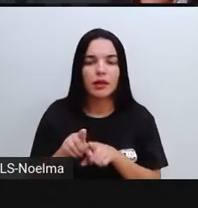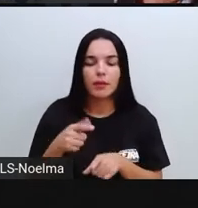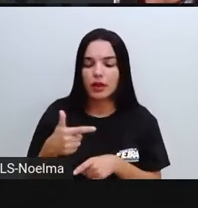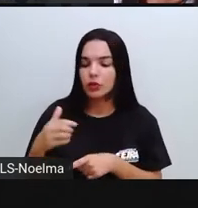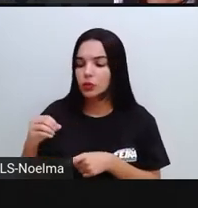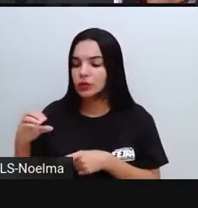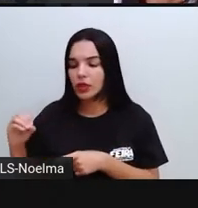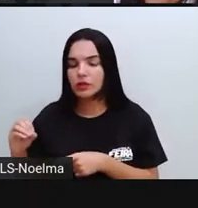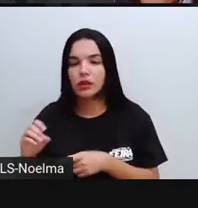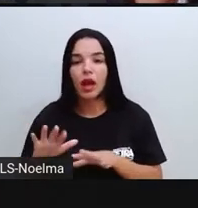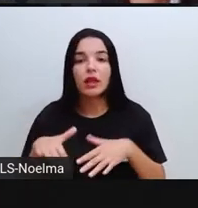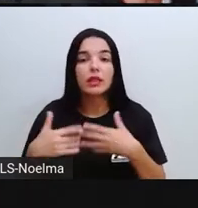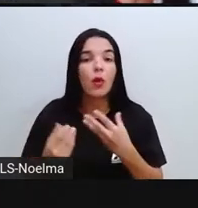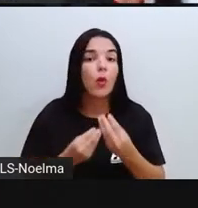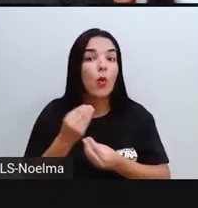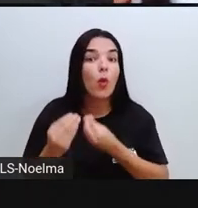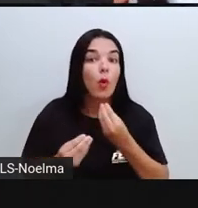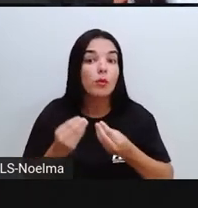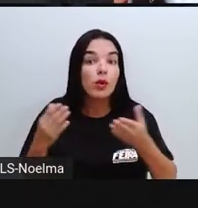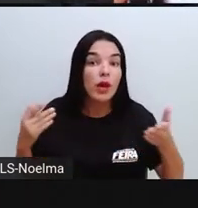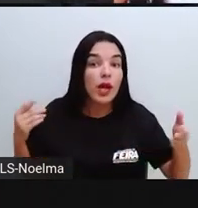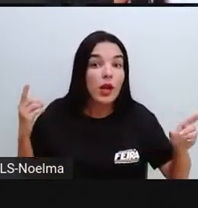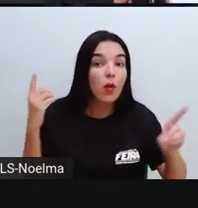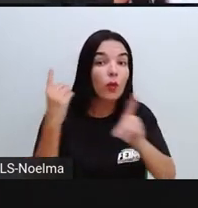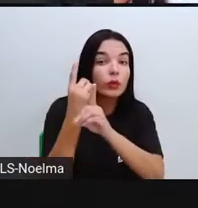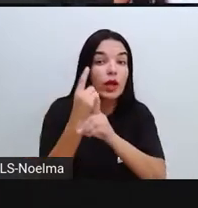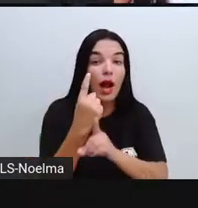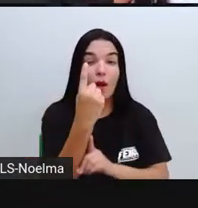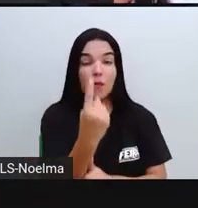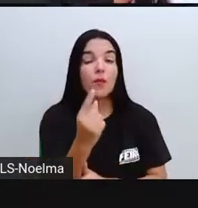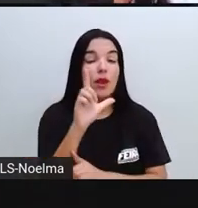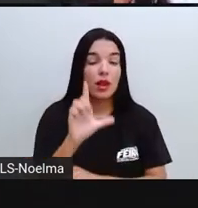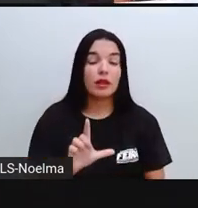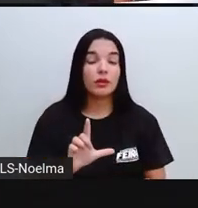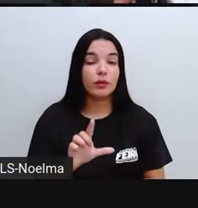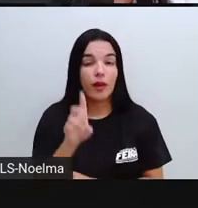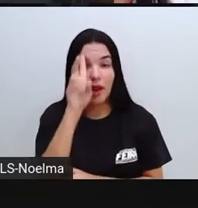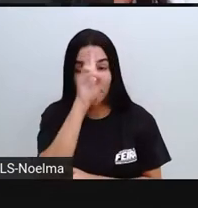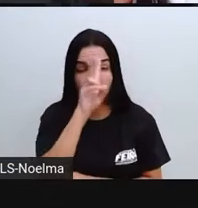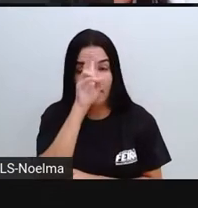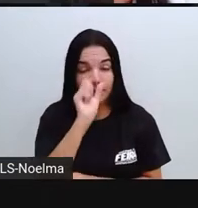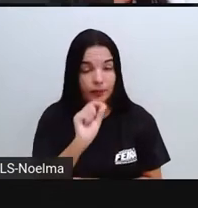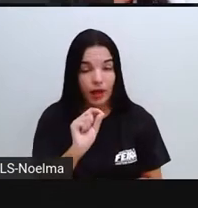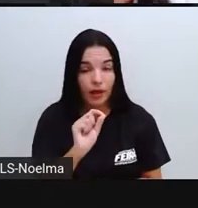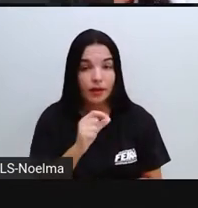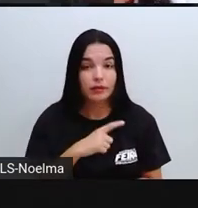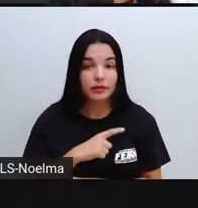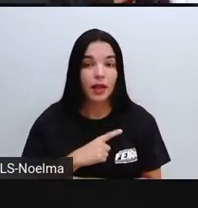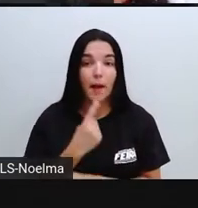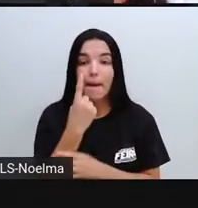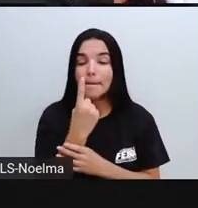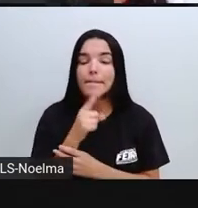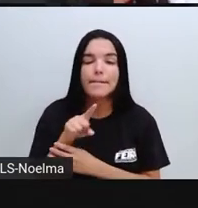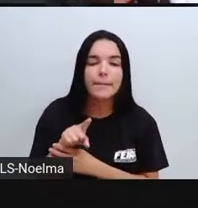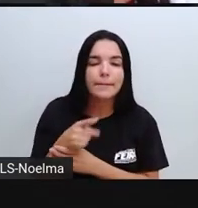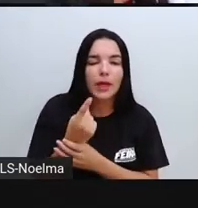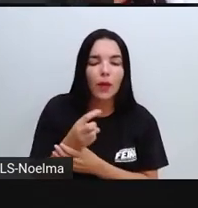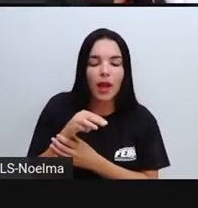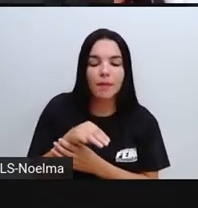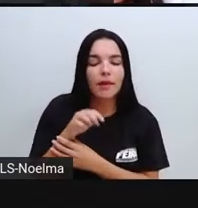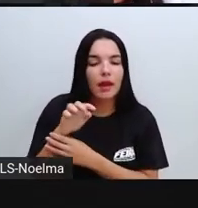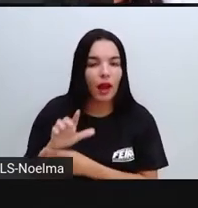fazer aí para poder dar 1 litro? 1 litro, eu disse para vocês que tem 1.000 ml,